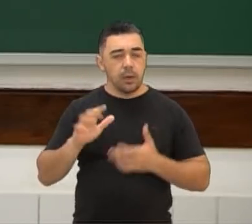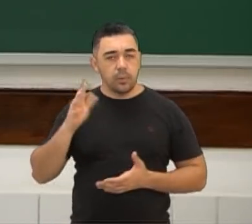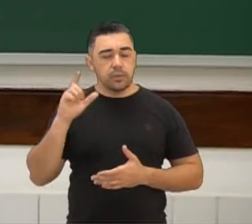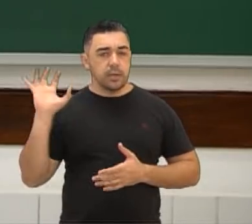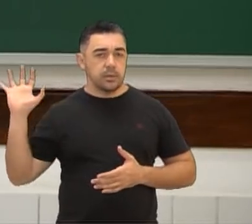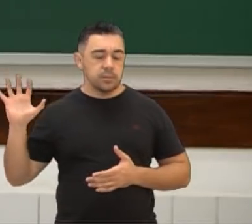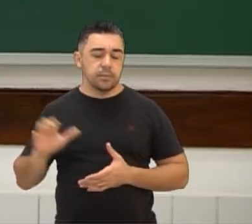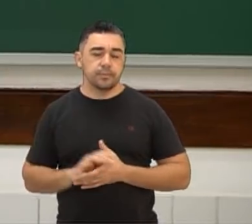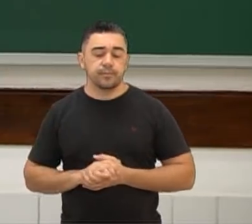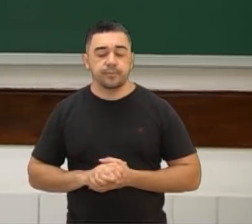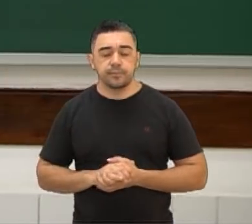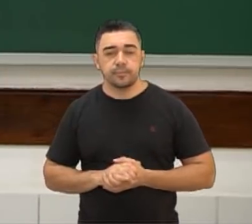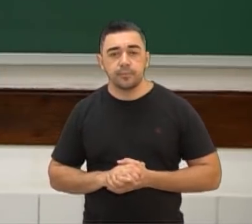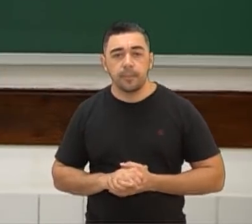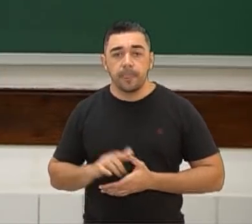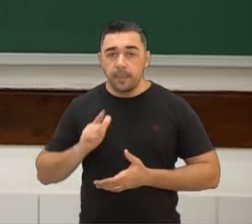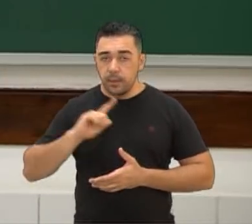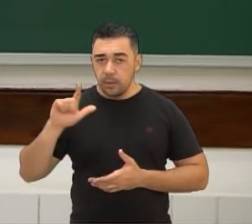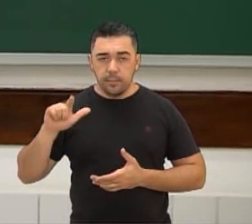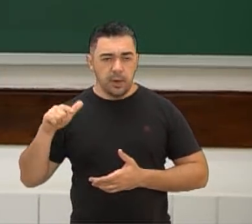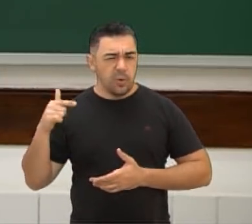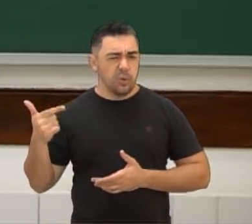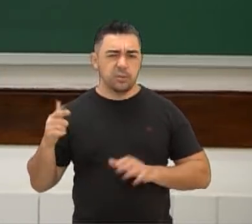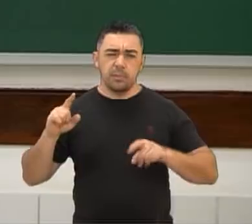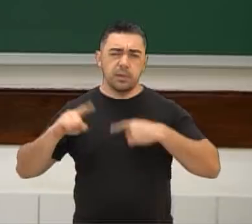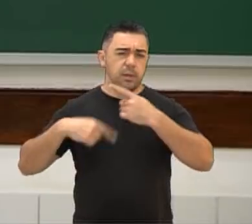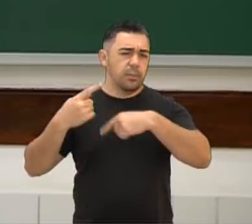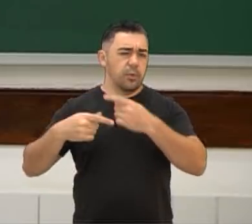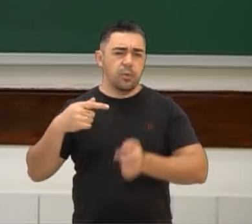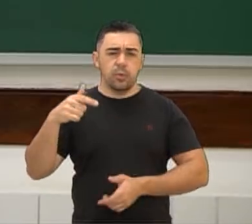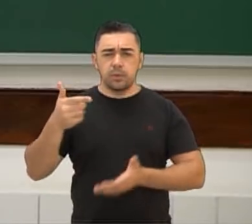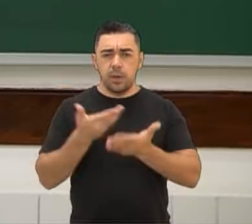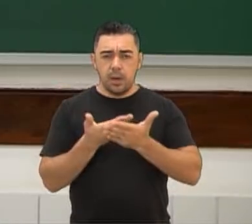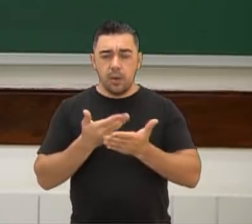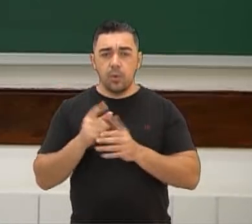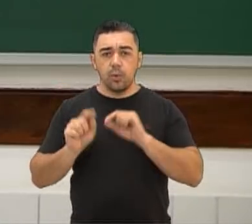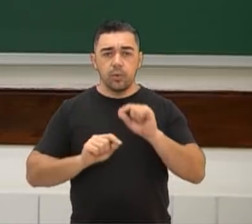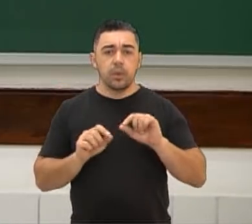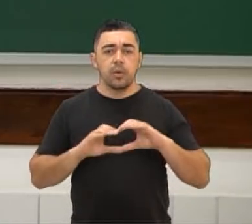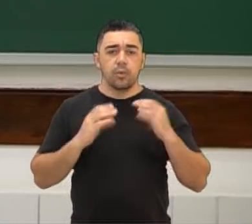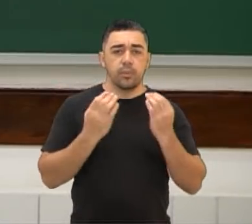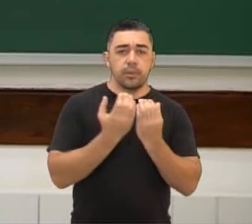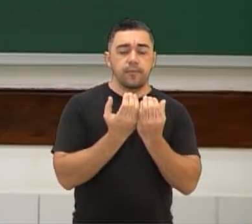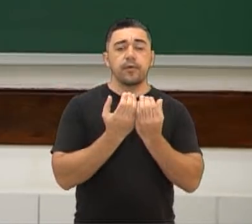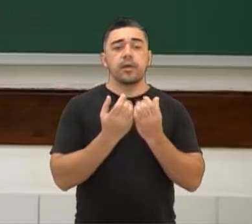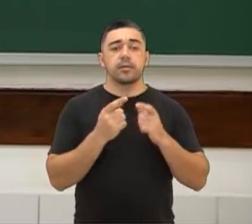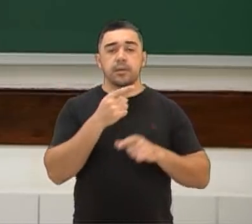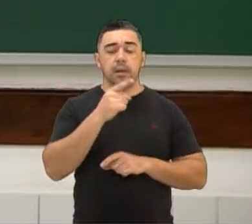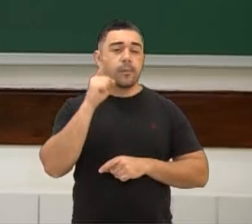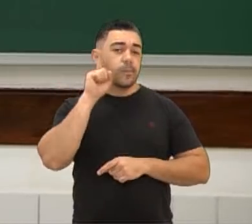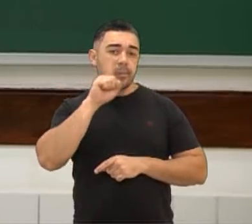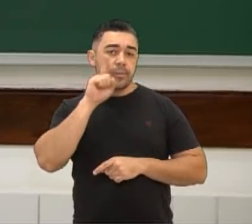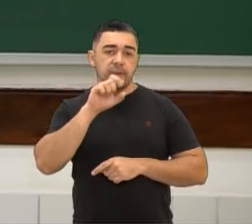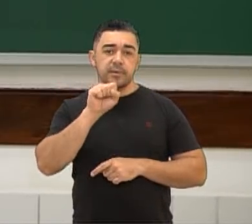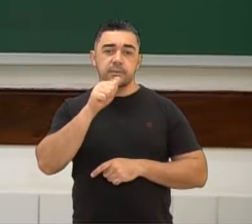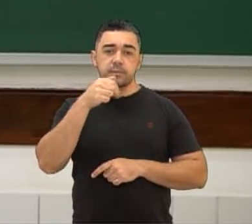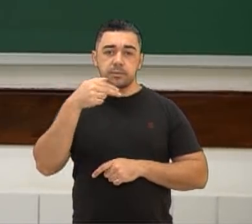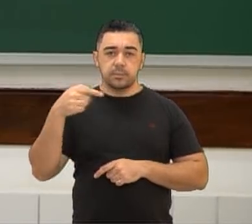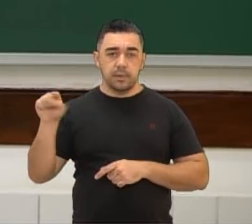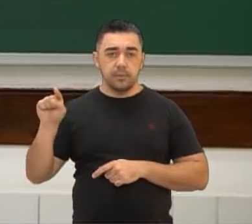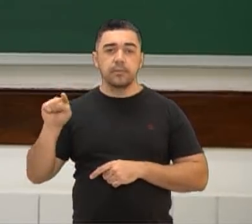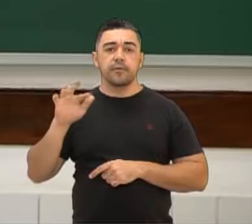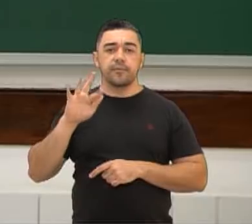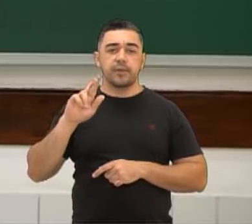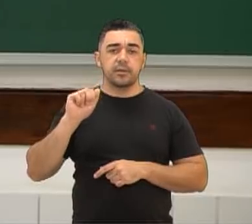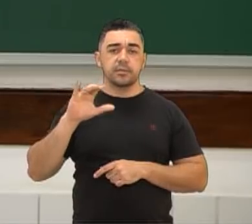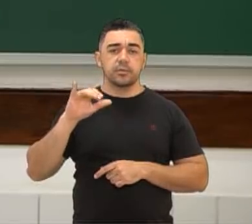essas decisões tomadas. Tem uma outra, mas vai ser falada em outra aula, a Conferência de São Francisco, nos Estados Unidos, ali em